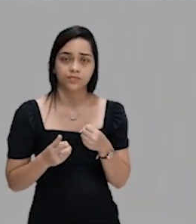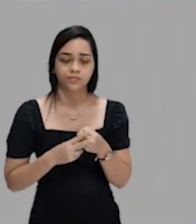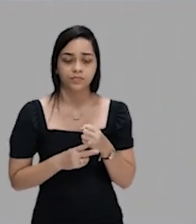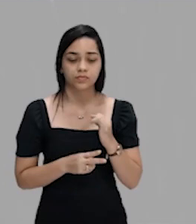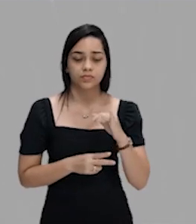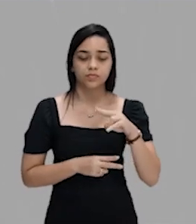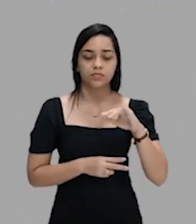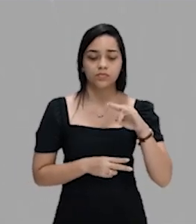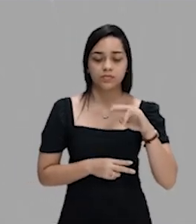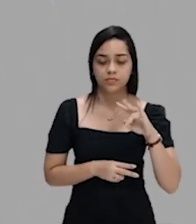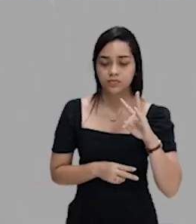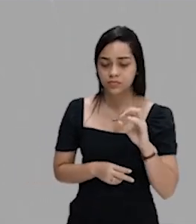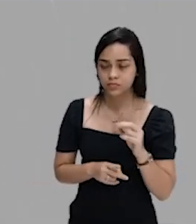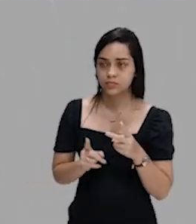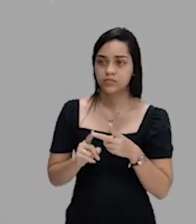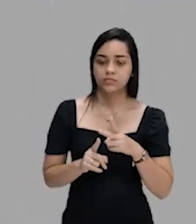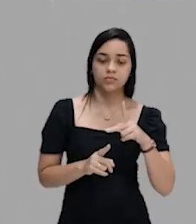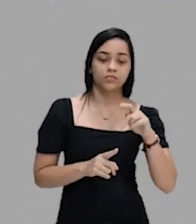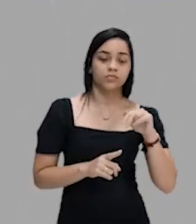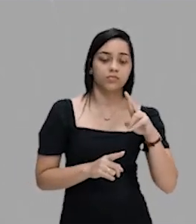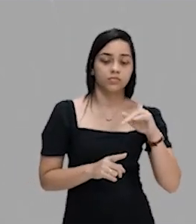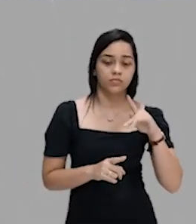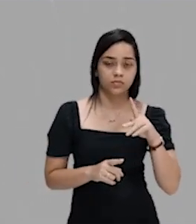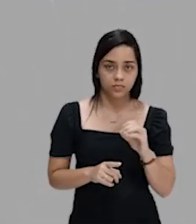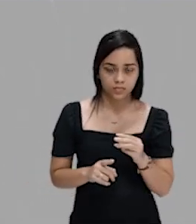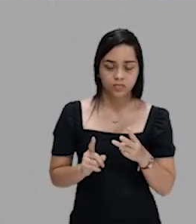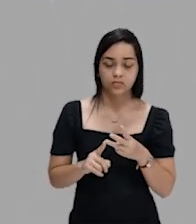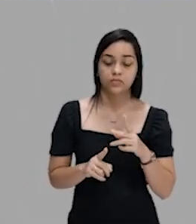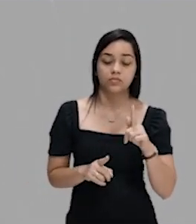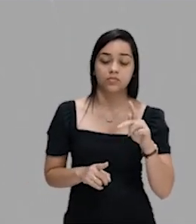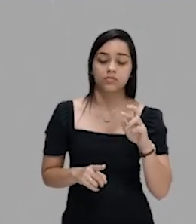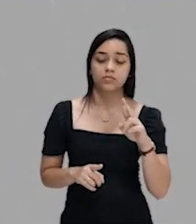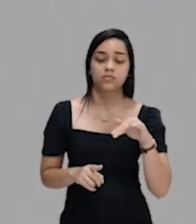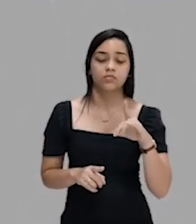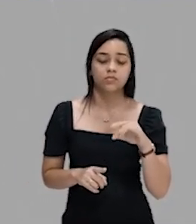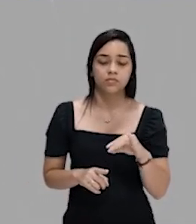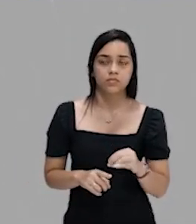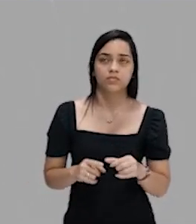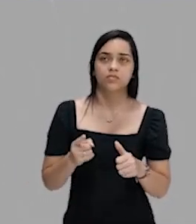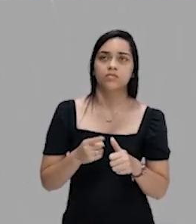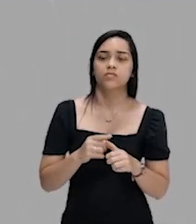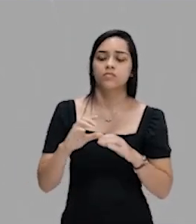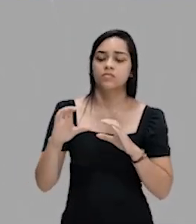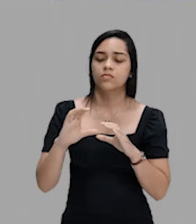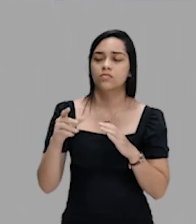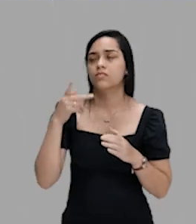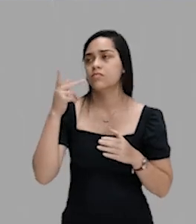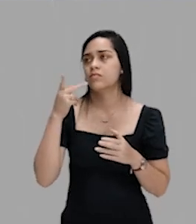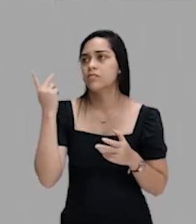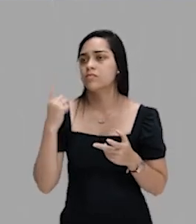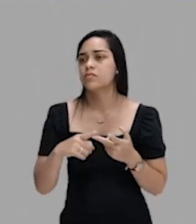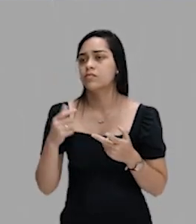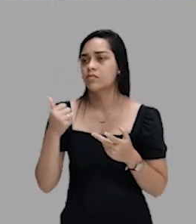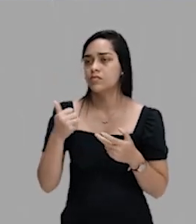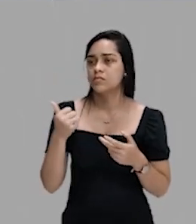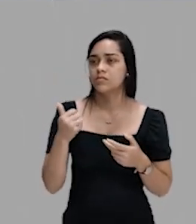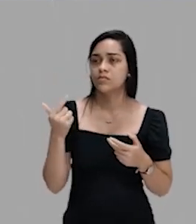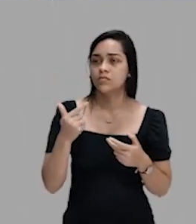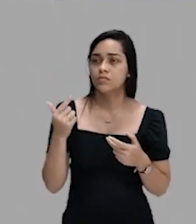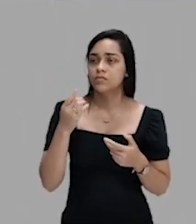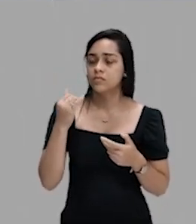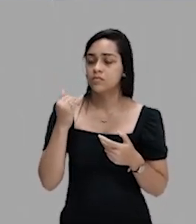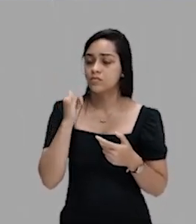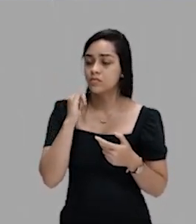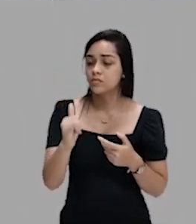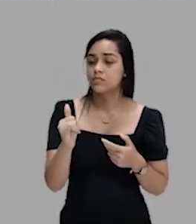no infinitivo no particípio e no gerúndio infinitivo cantar falar é primeira conjugação segunda